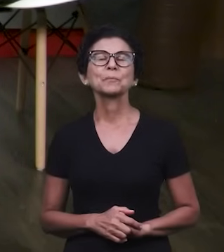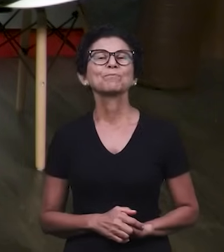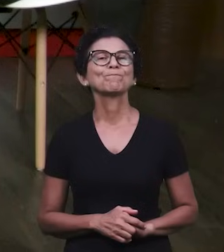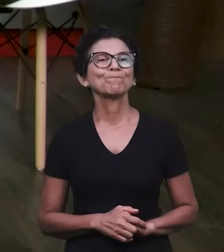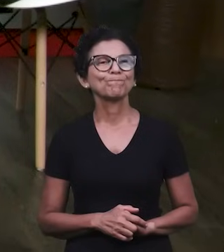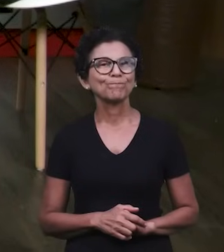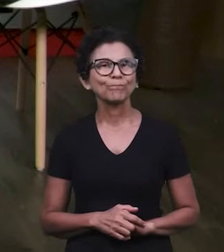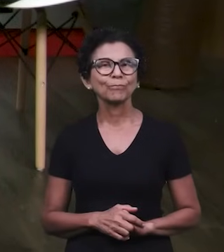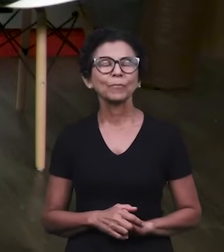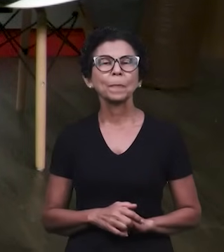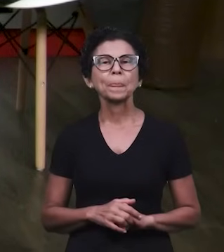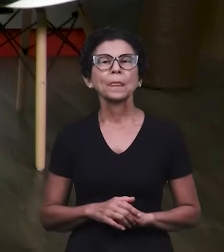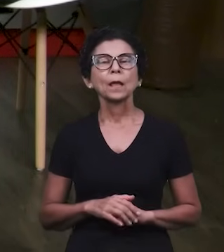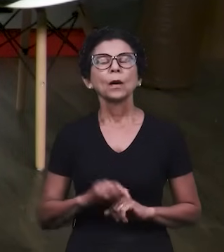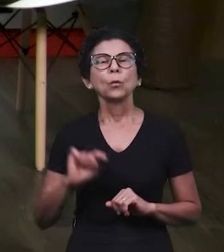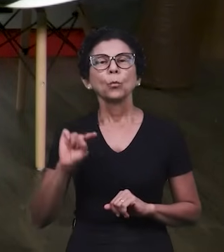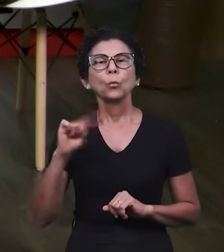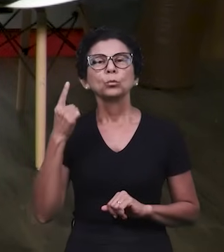Exatamente,